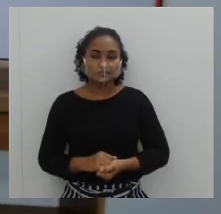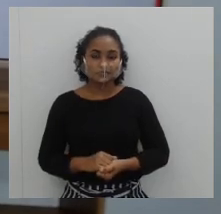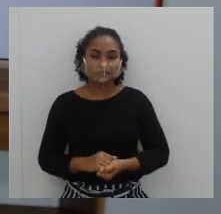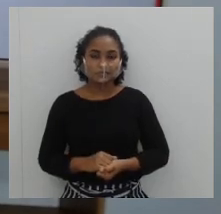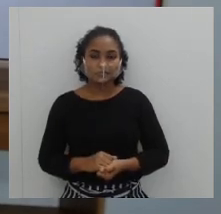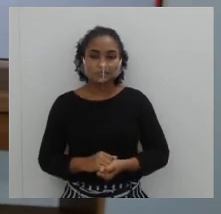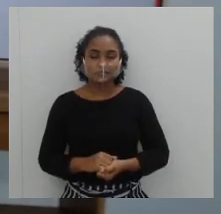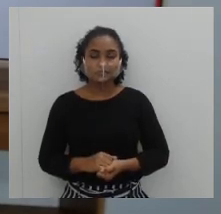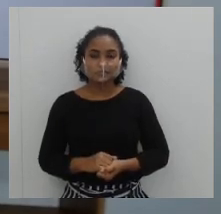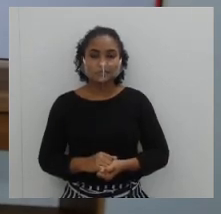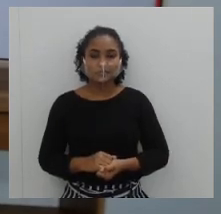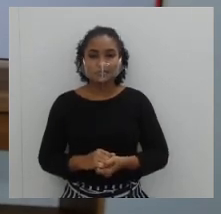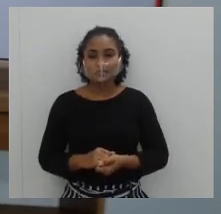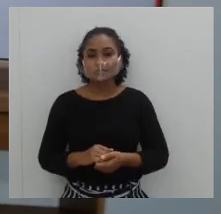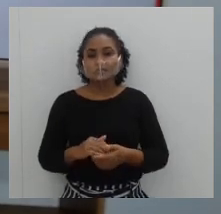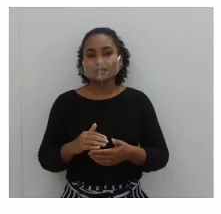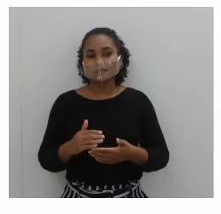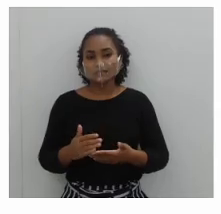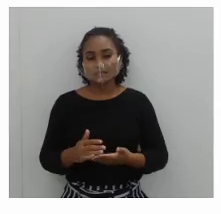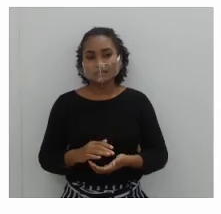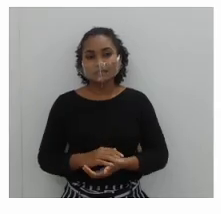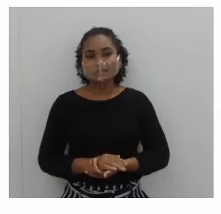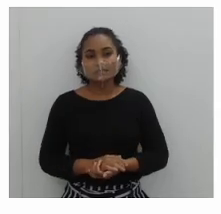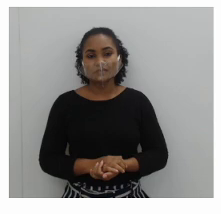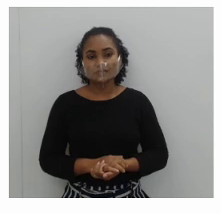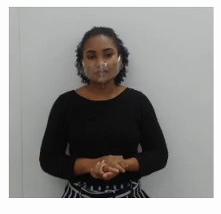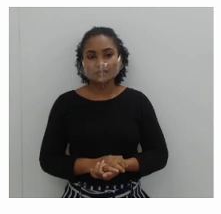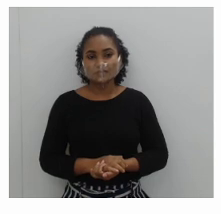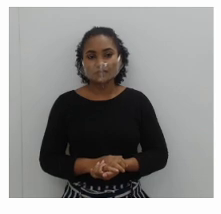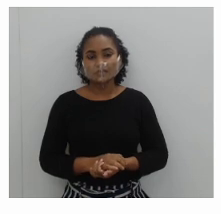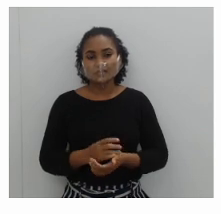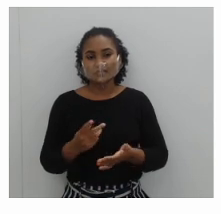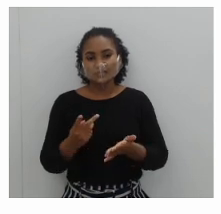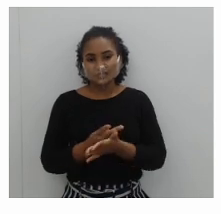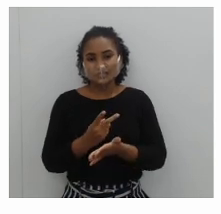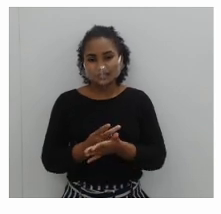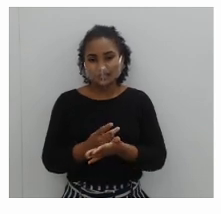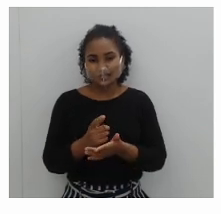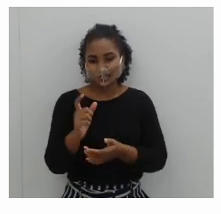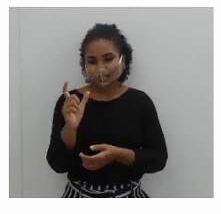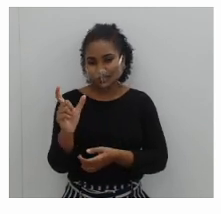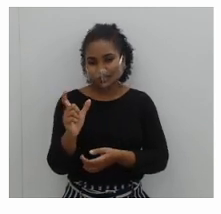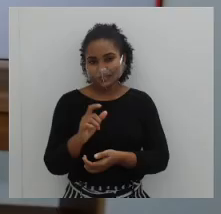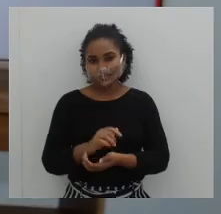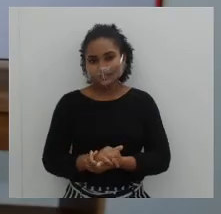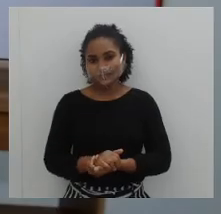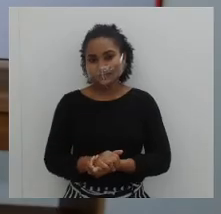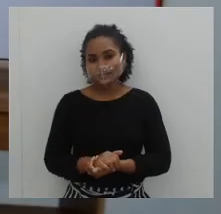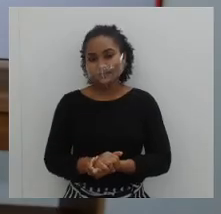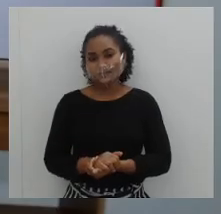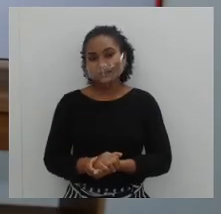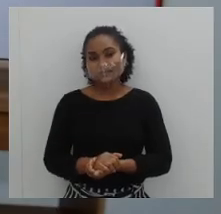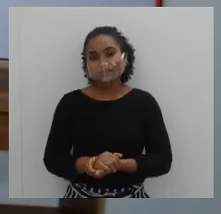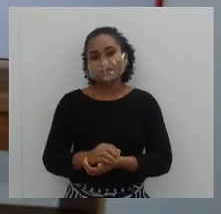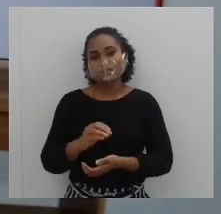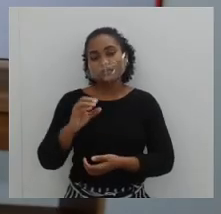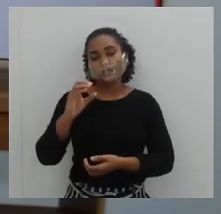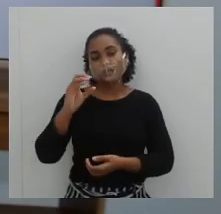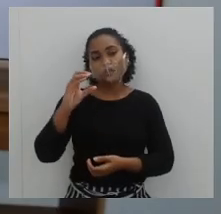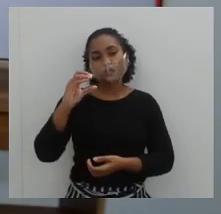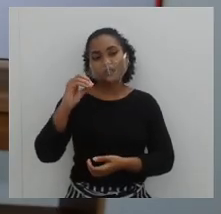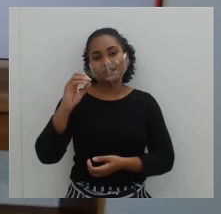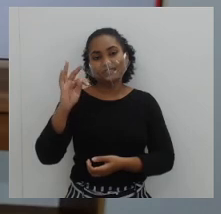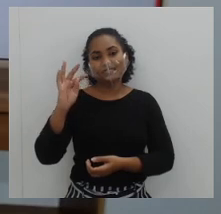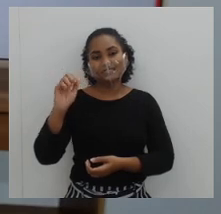Poliedros regulares. Teve um errinho também aqui no nome desse poliedro. Correto é